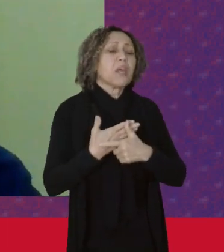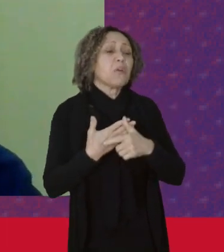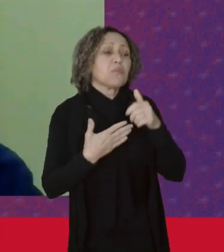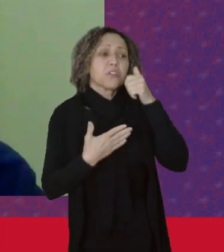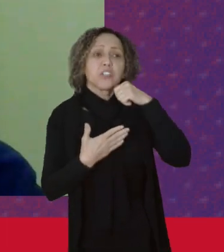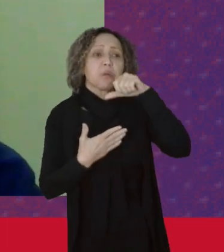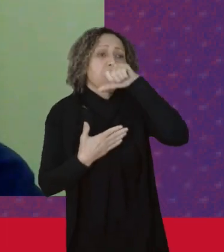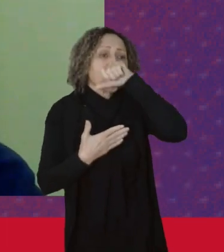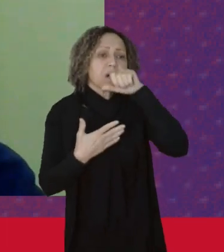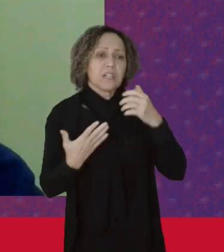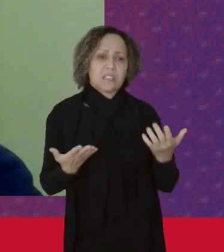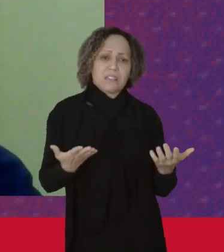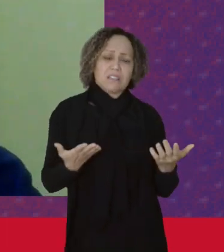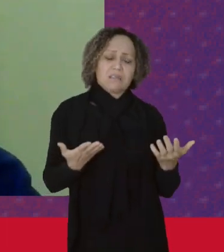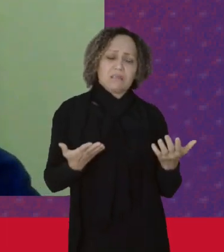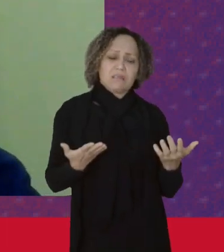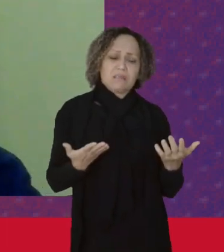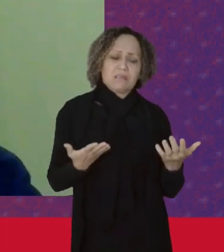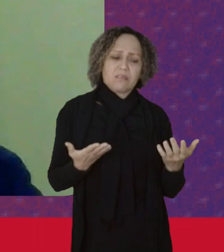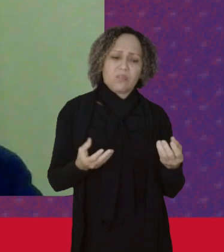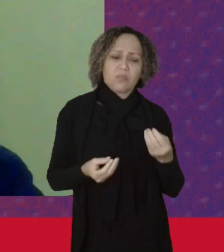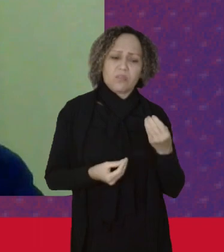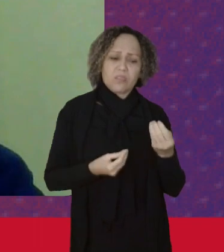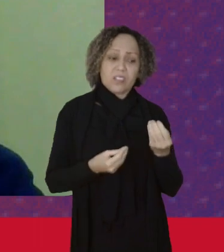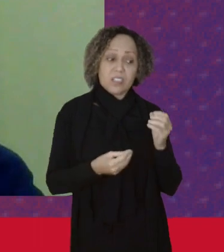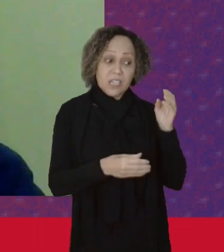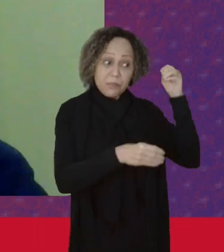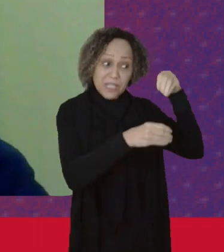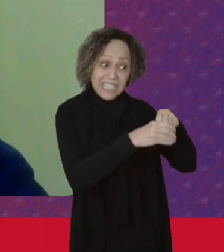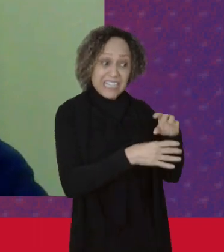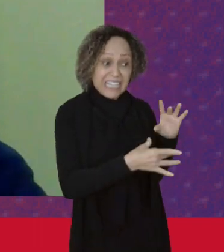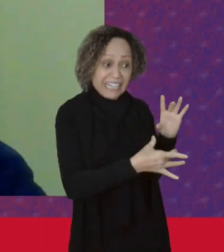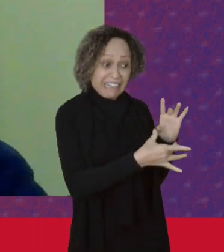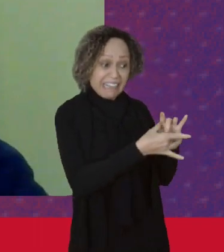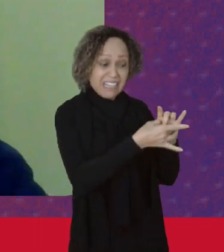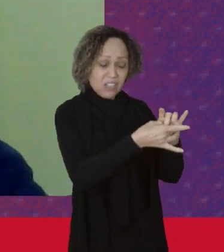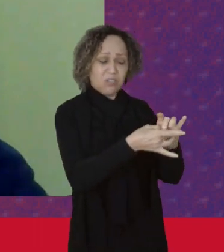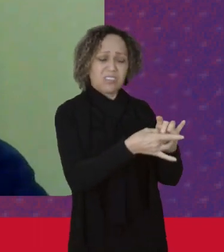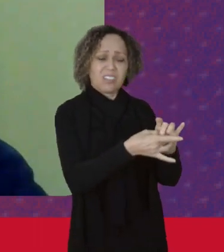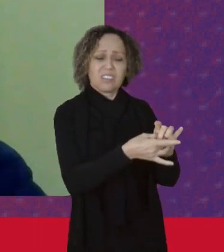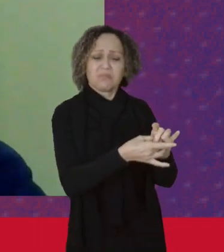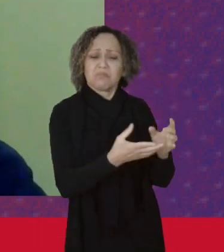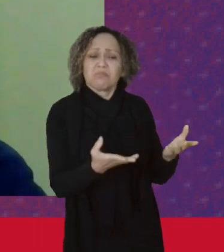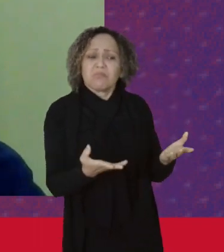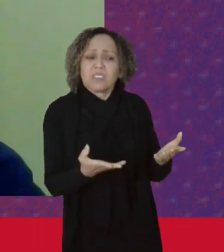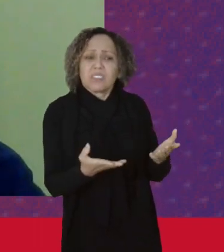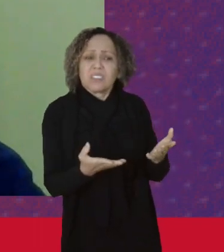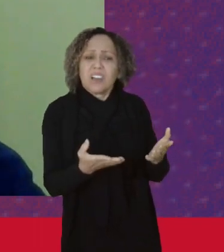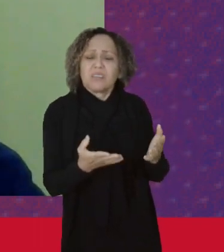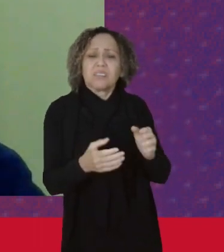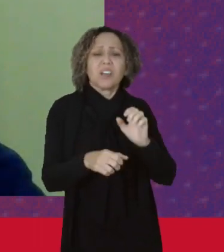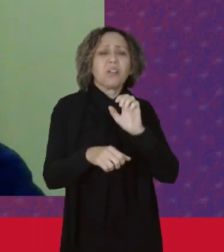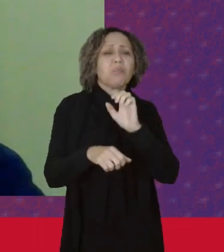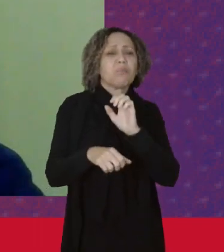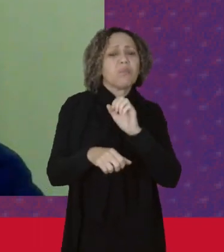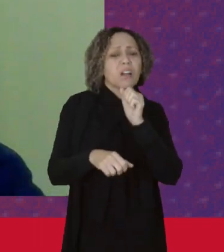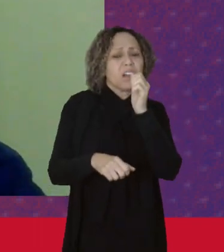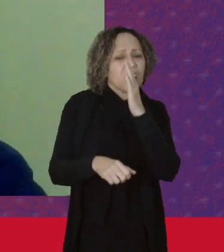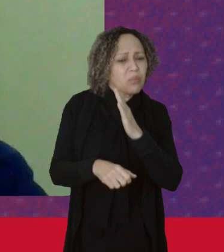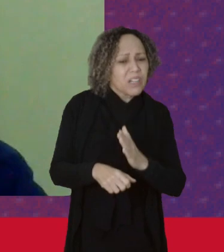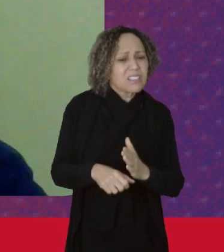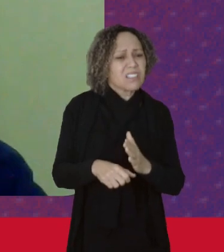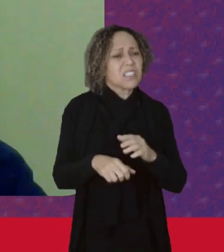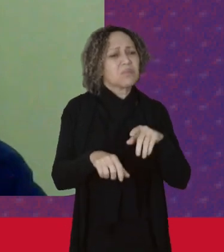né? Sempre nesse contexto. E isso é uma tensão nacional e internacional, né? Que